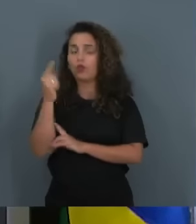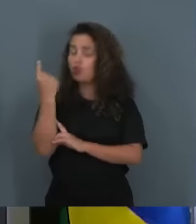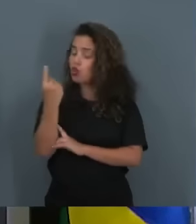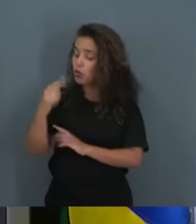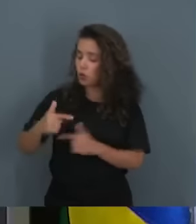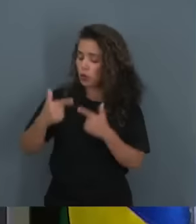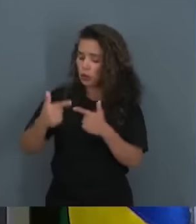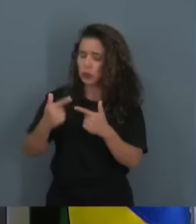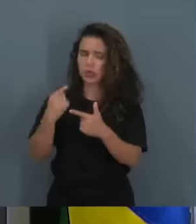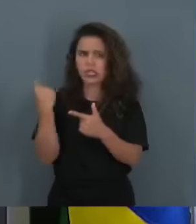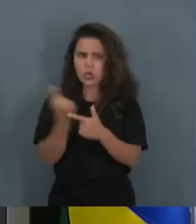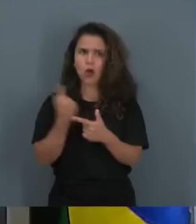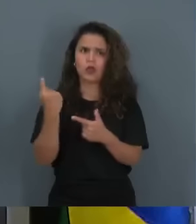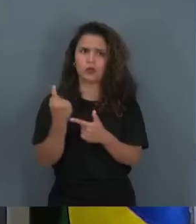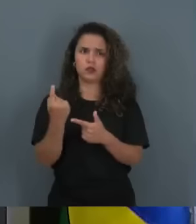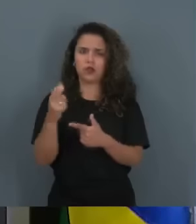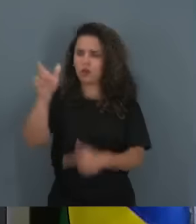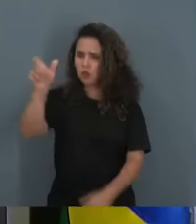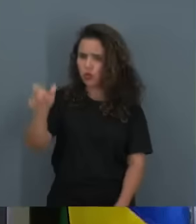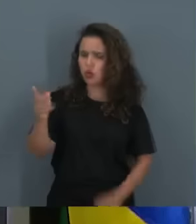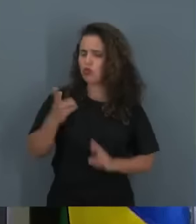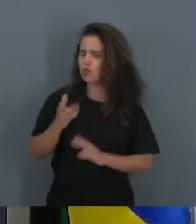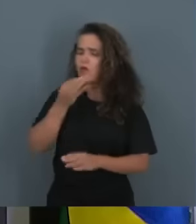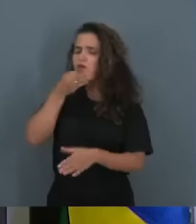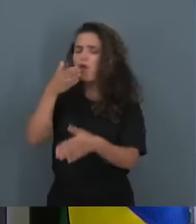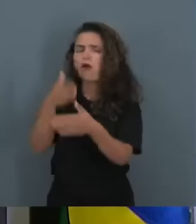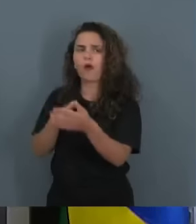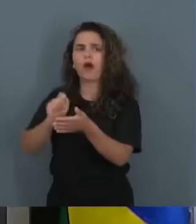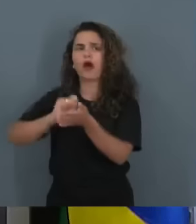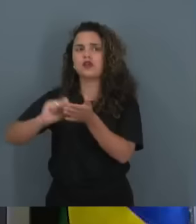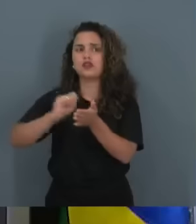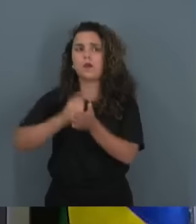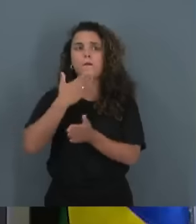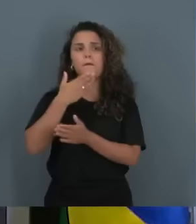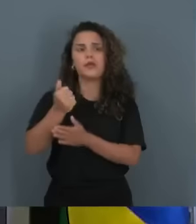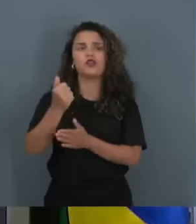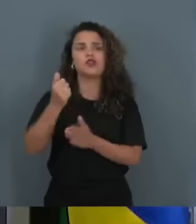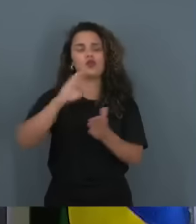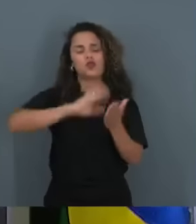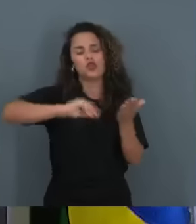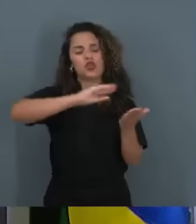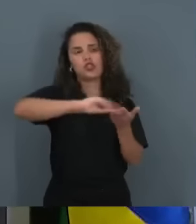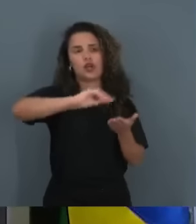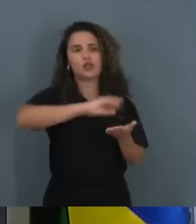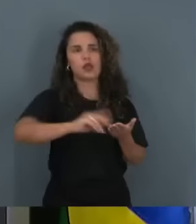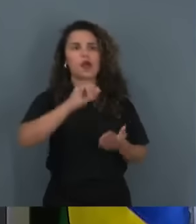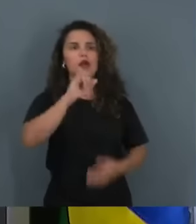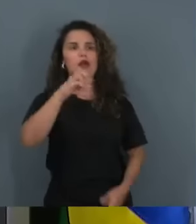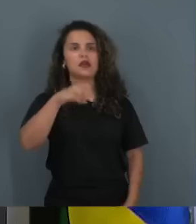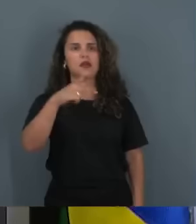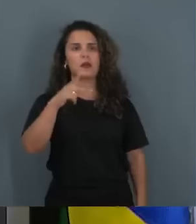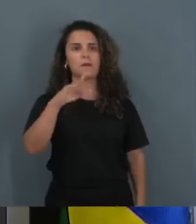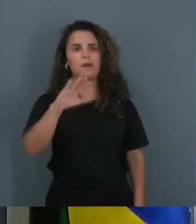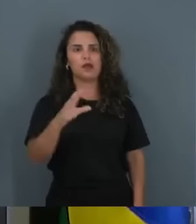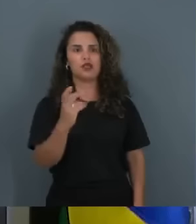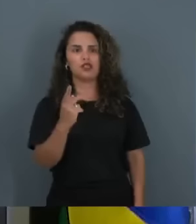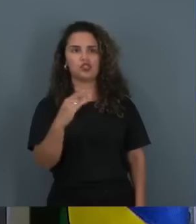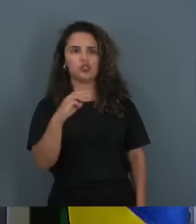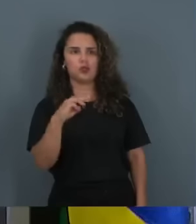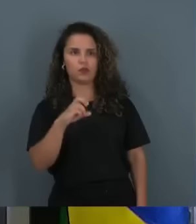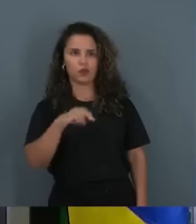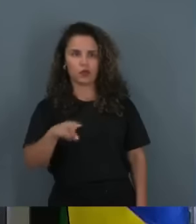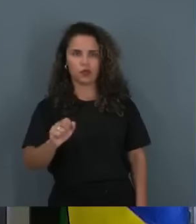que sempre denunciou, assinou pedido de impeachment. Eu sou testemunha da sua coragem. Mas